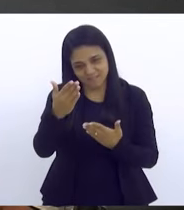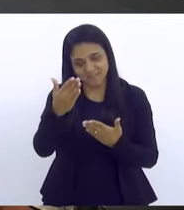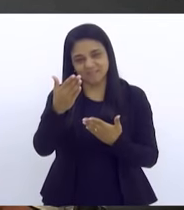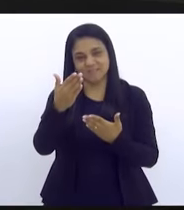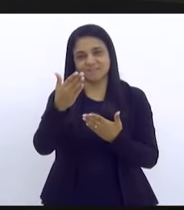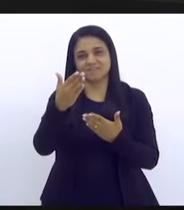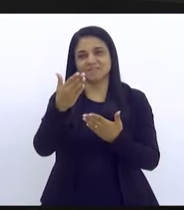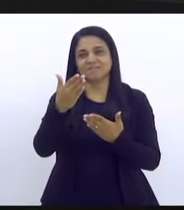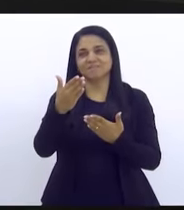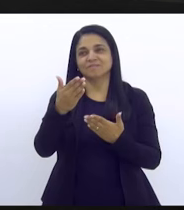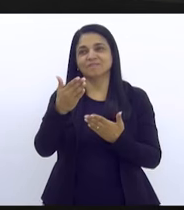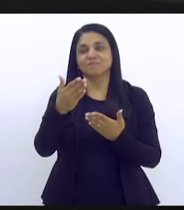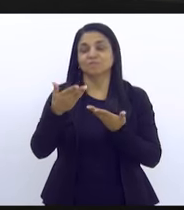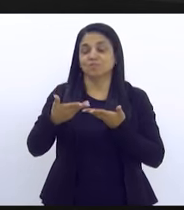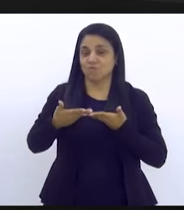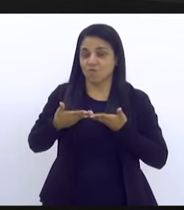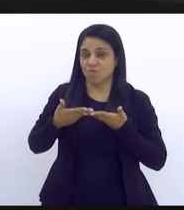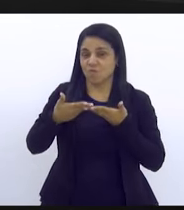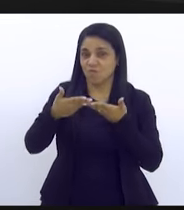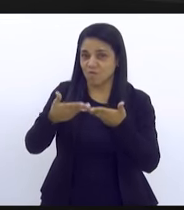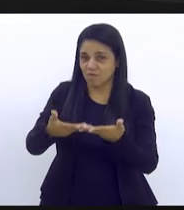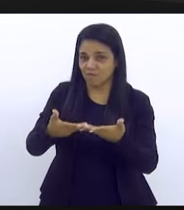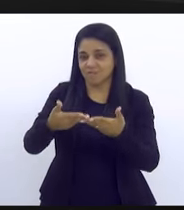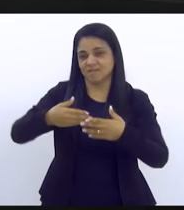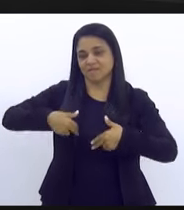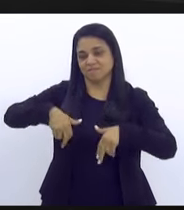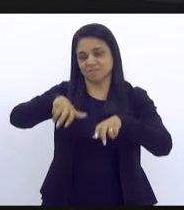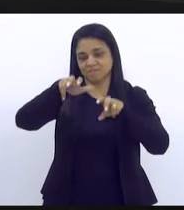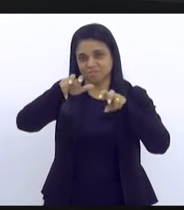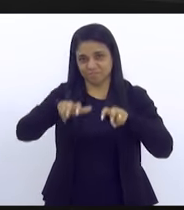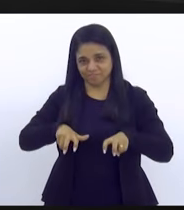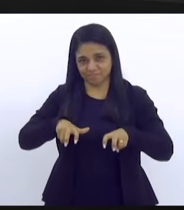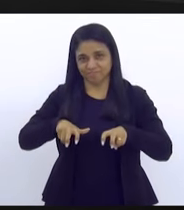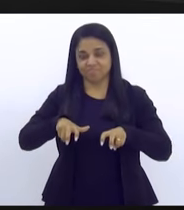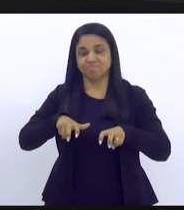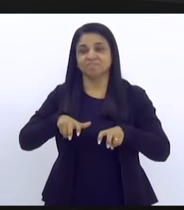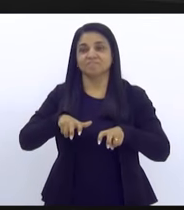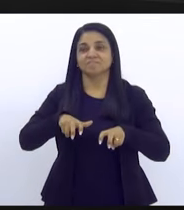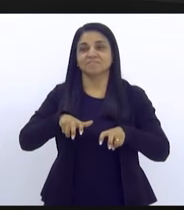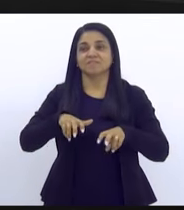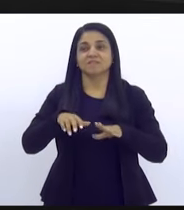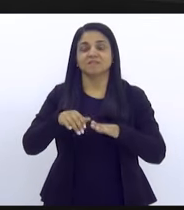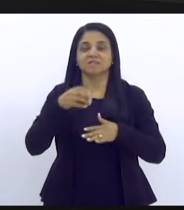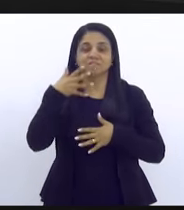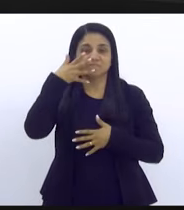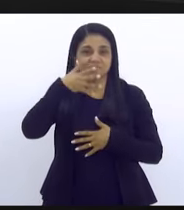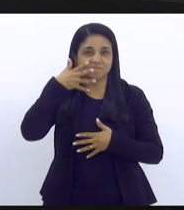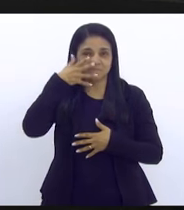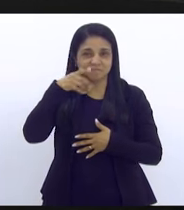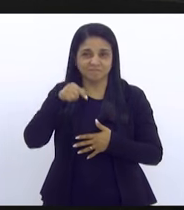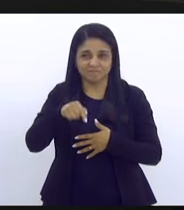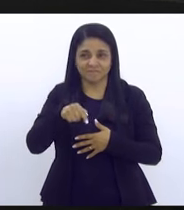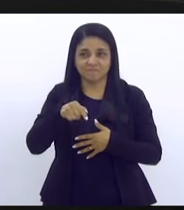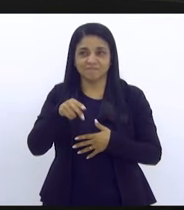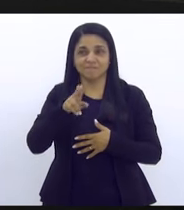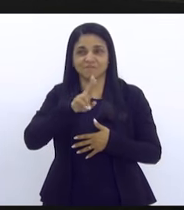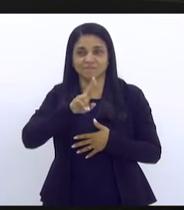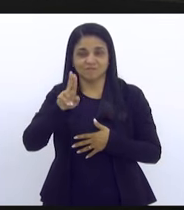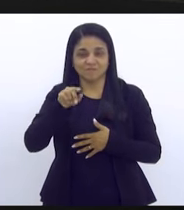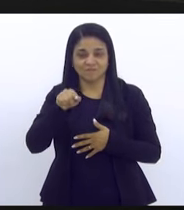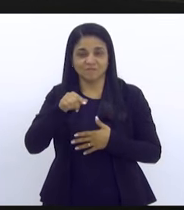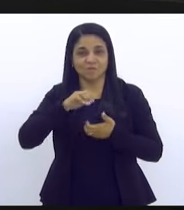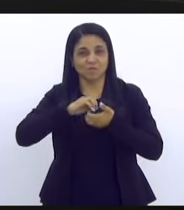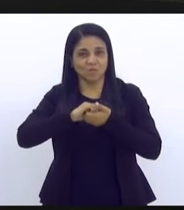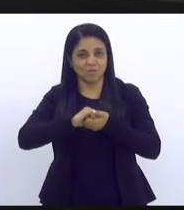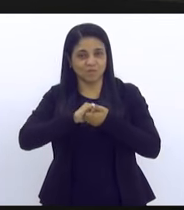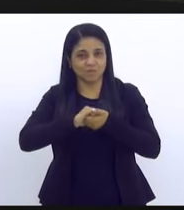por me convidar para compor essa mesa. Dizer, primeiramente, em seu nome, eu quero